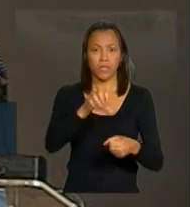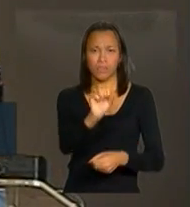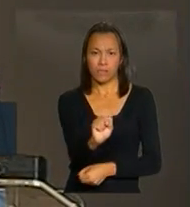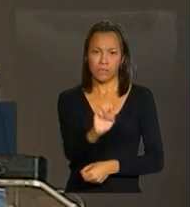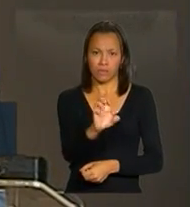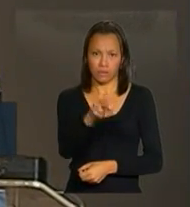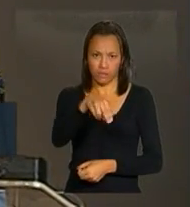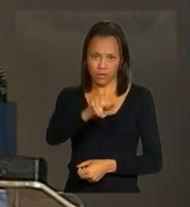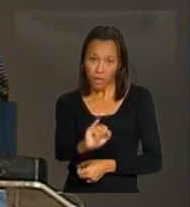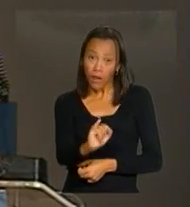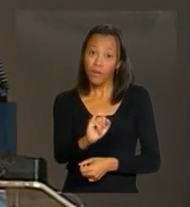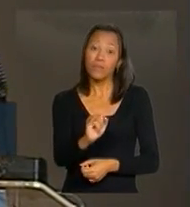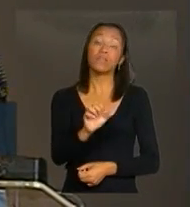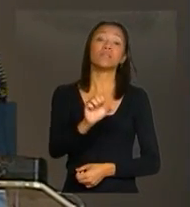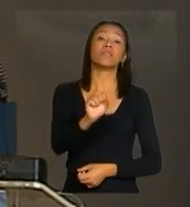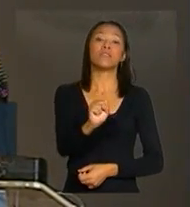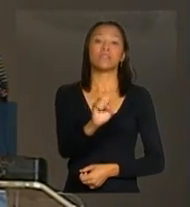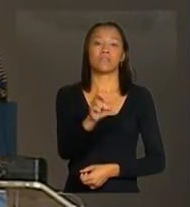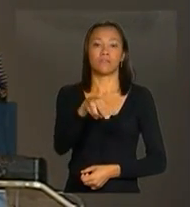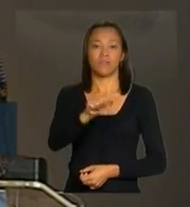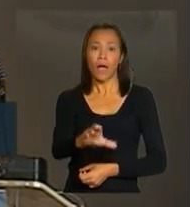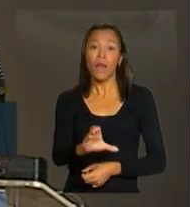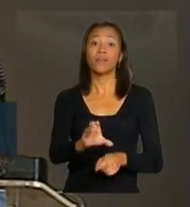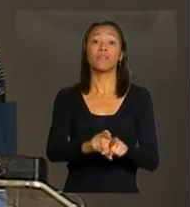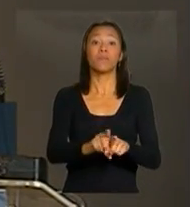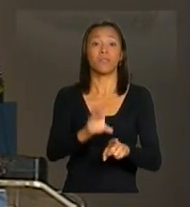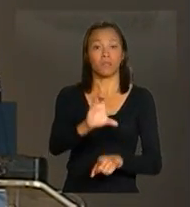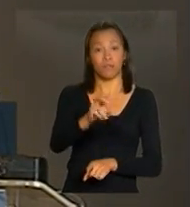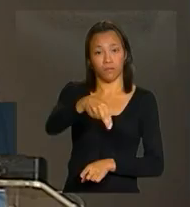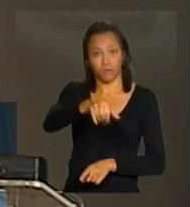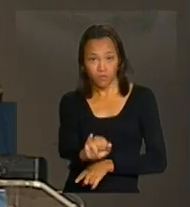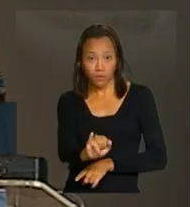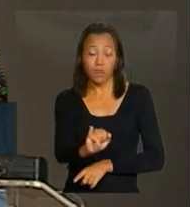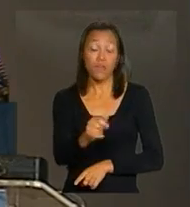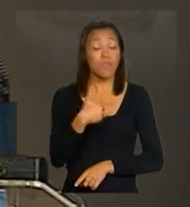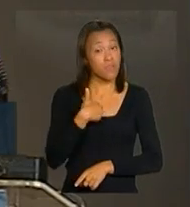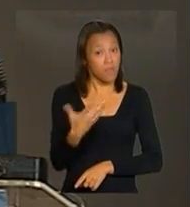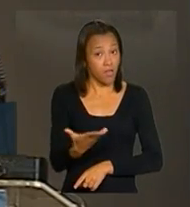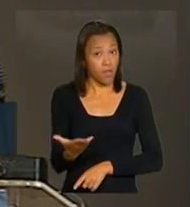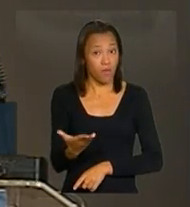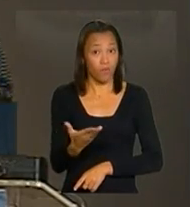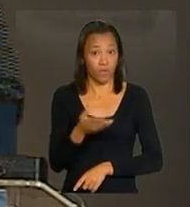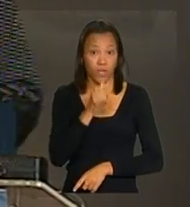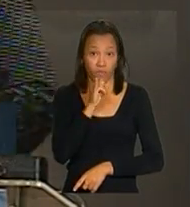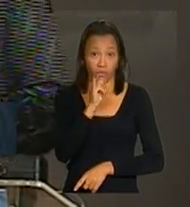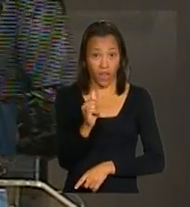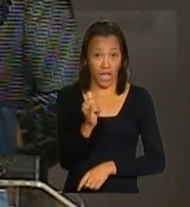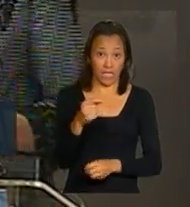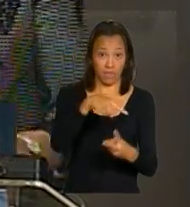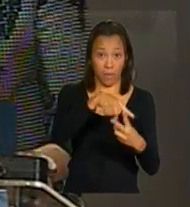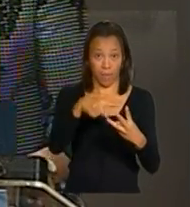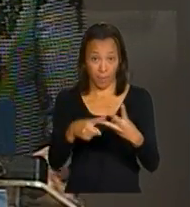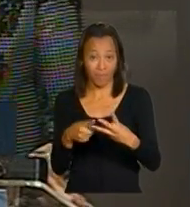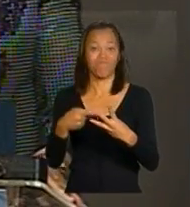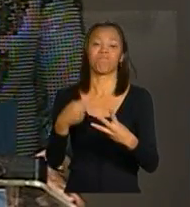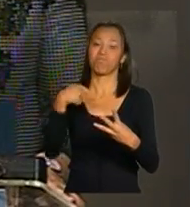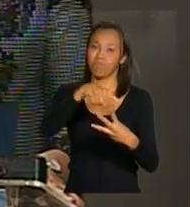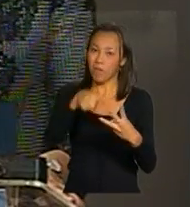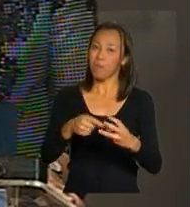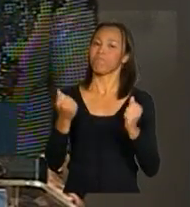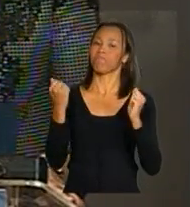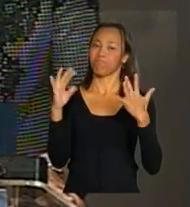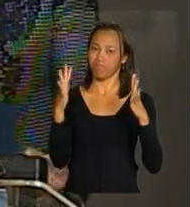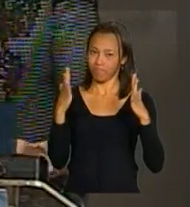o SENAC, a CNI. E, por isso, eu queria dar a essas entidades os meus aplausos e